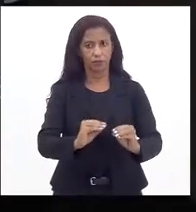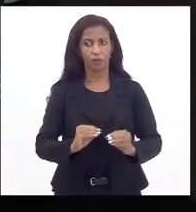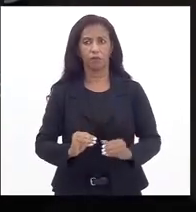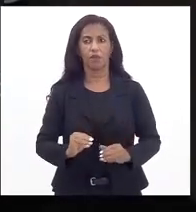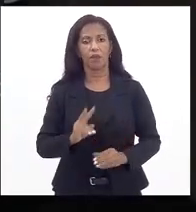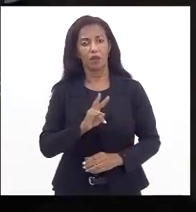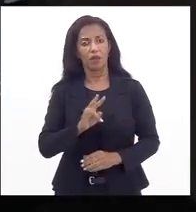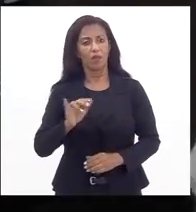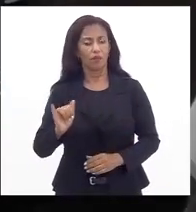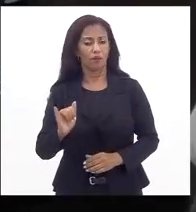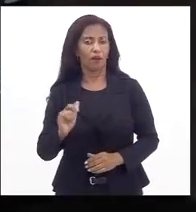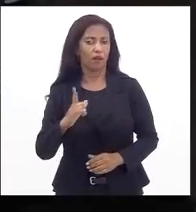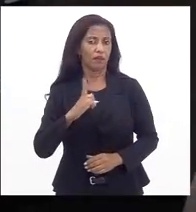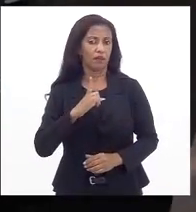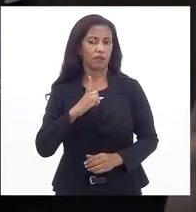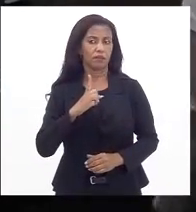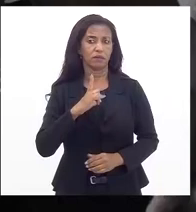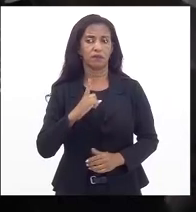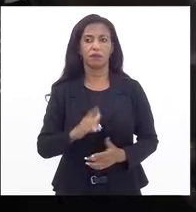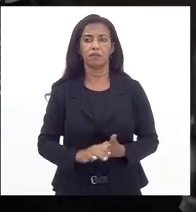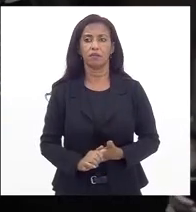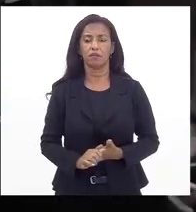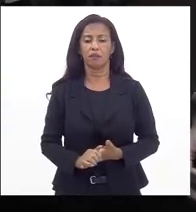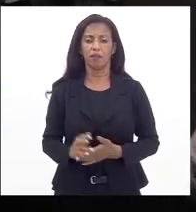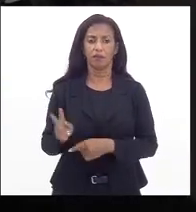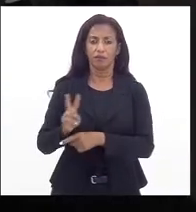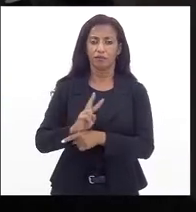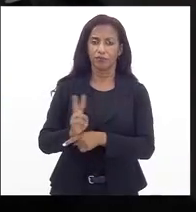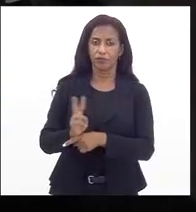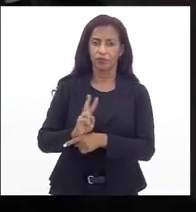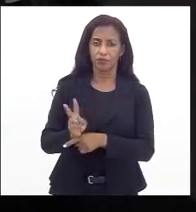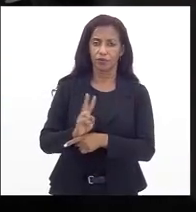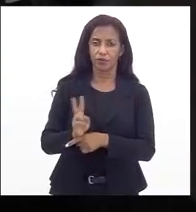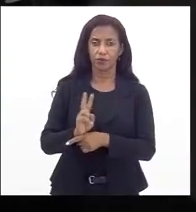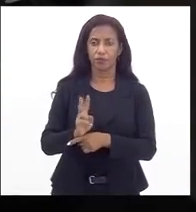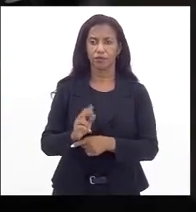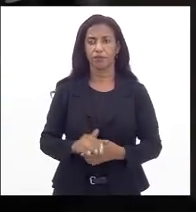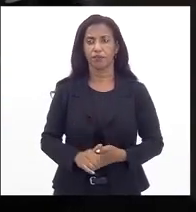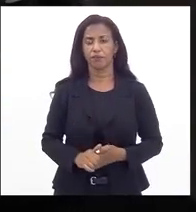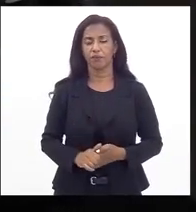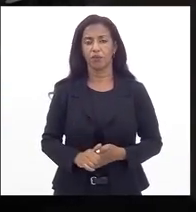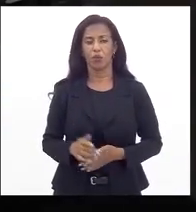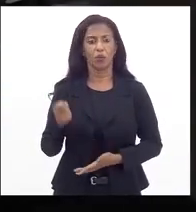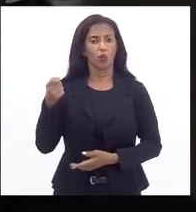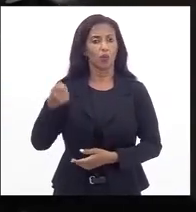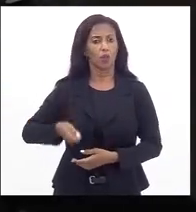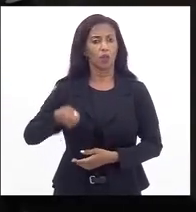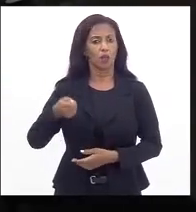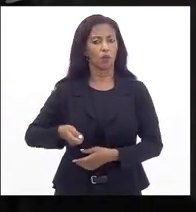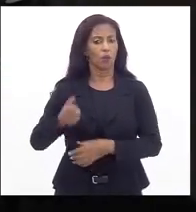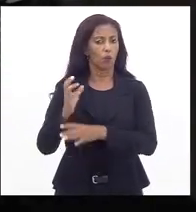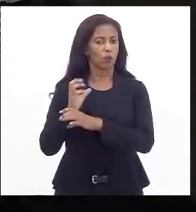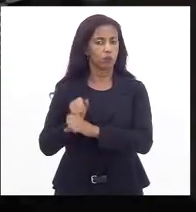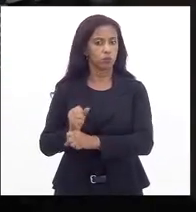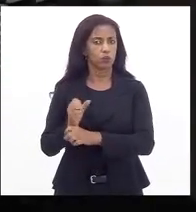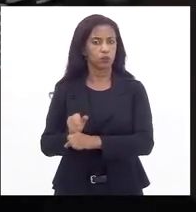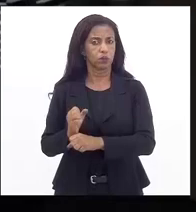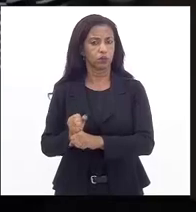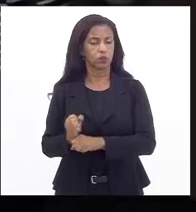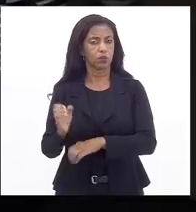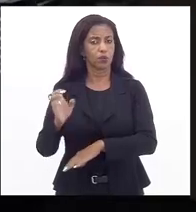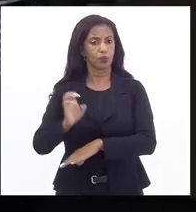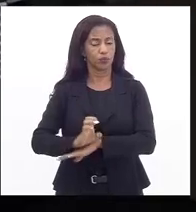vai estar sujeita as fiscalizações dos tribunais de Contas do